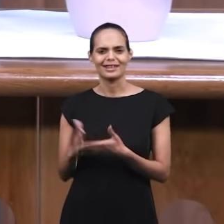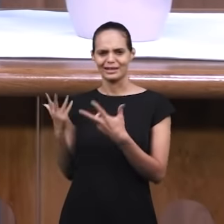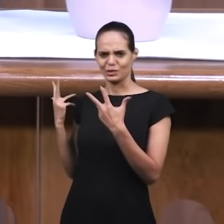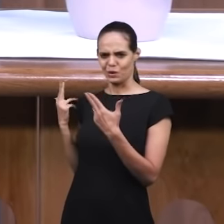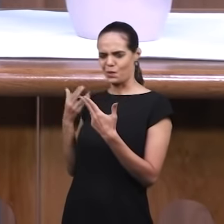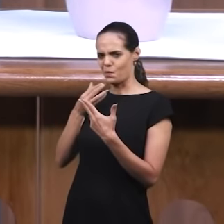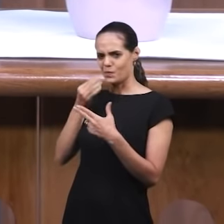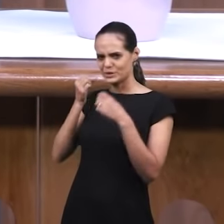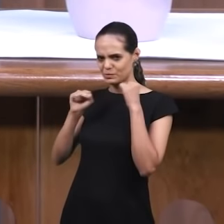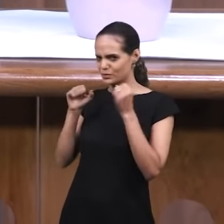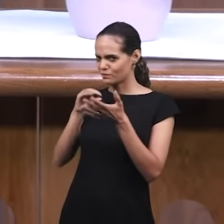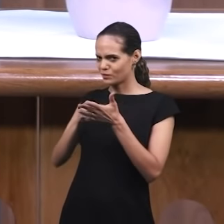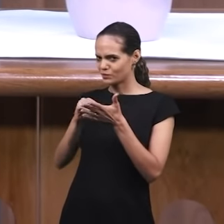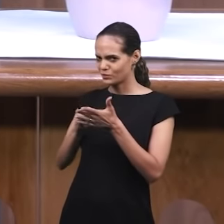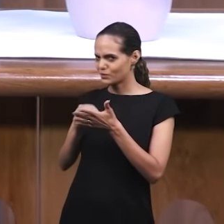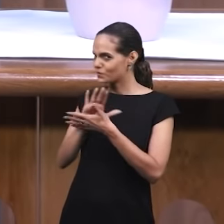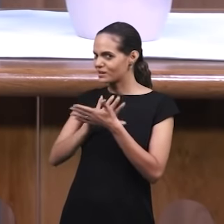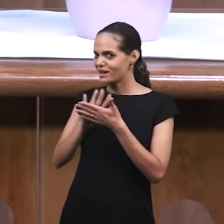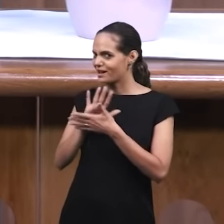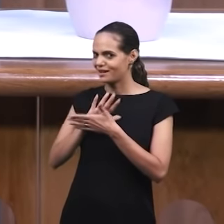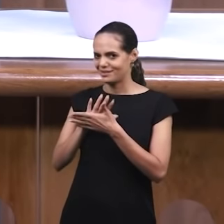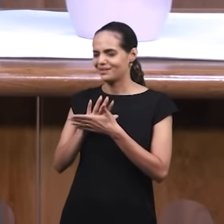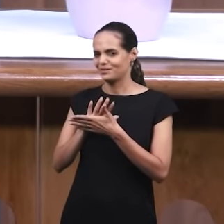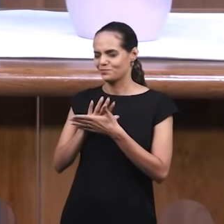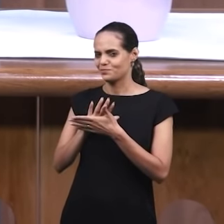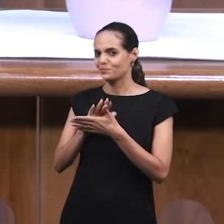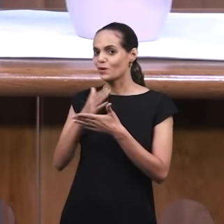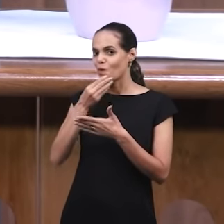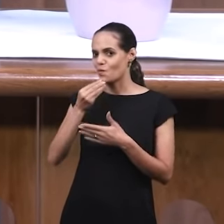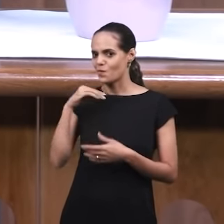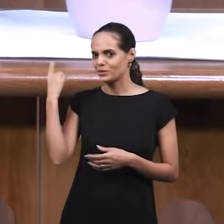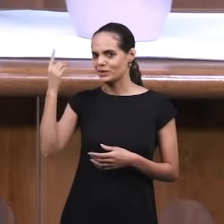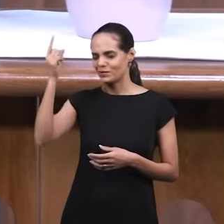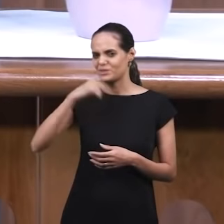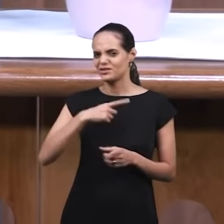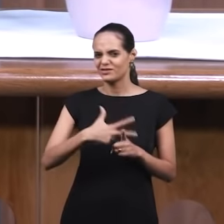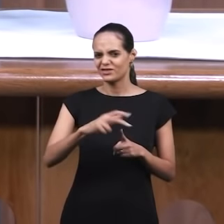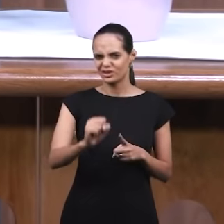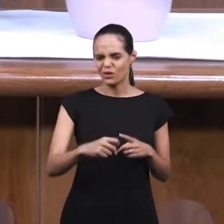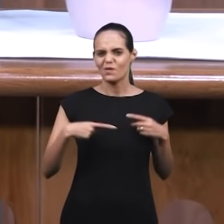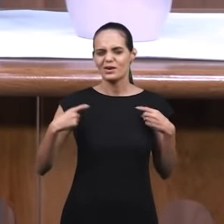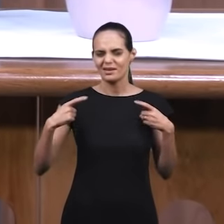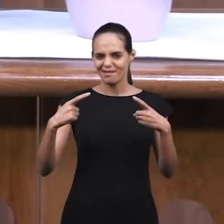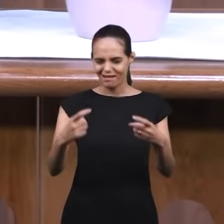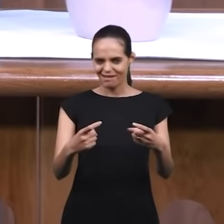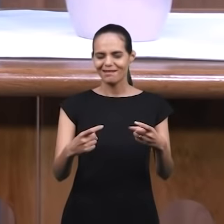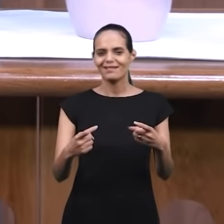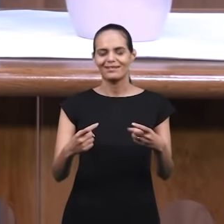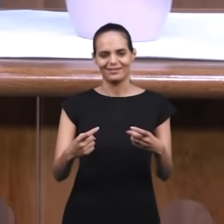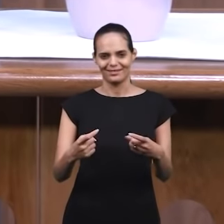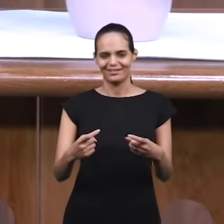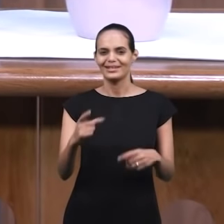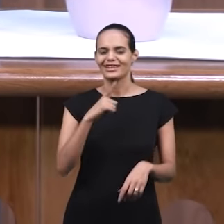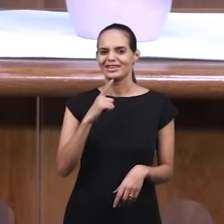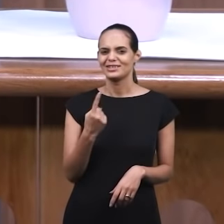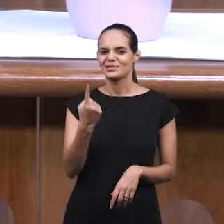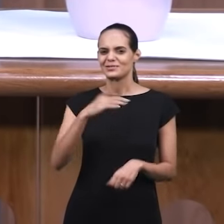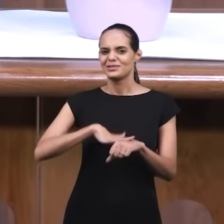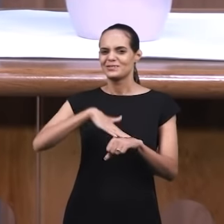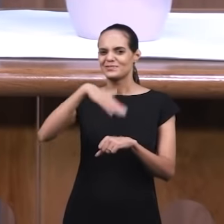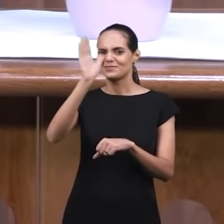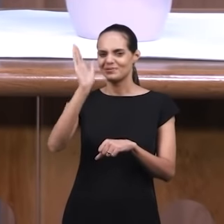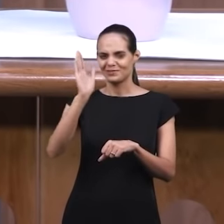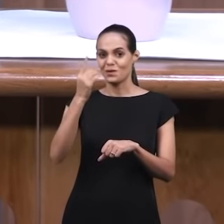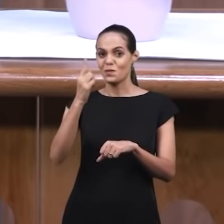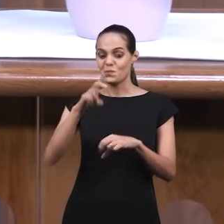salmista. A cada vitória que Davi alcançava nas suas batalhas, nas suas guerras, ele tinha ali um motivo a mais